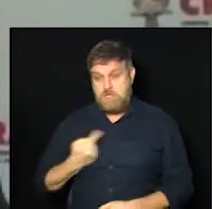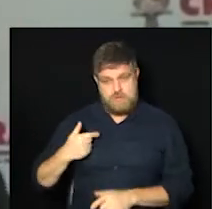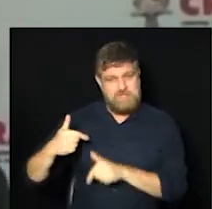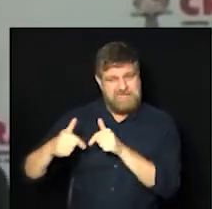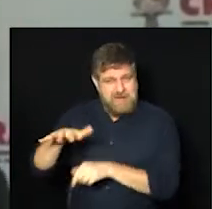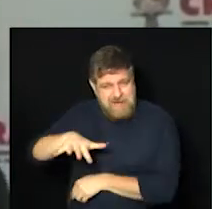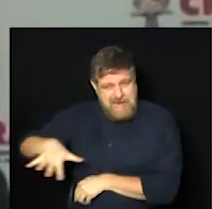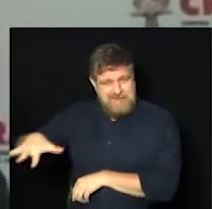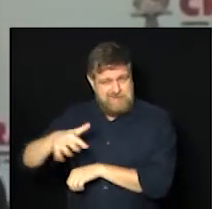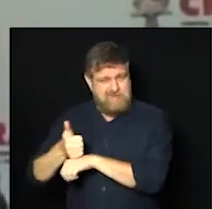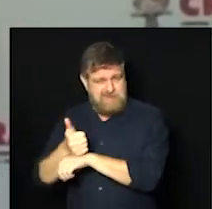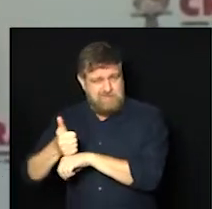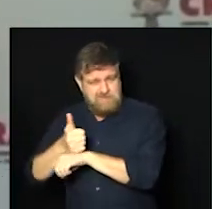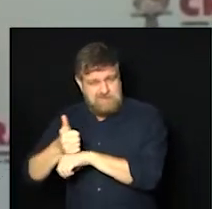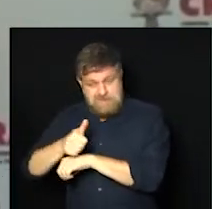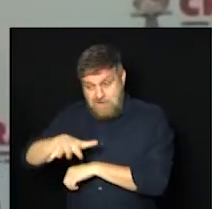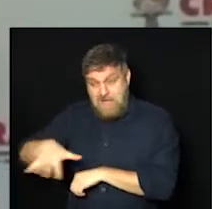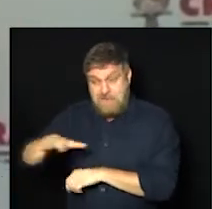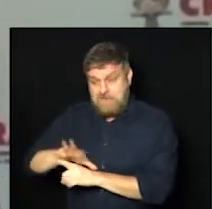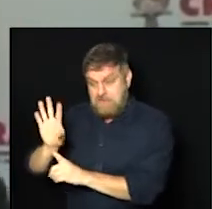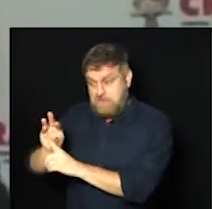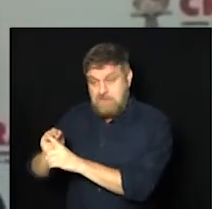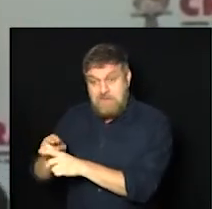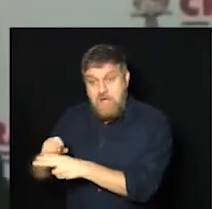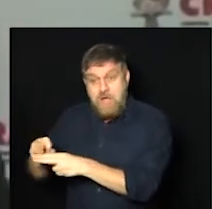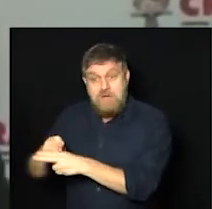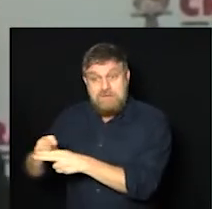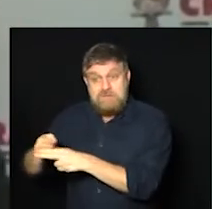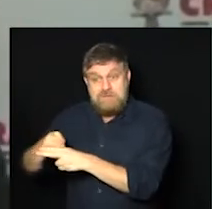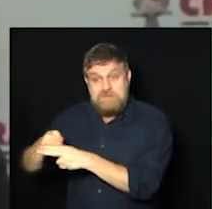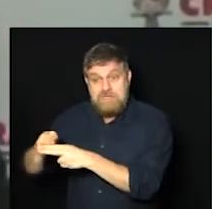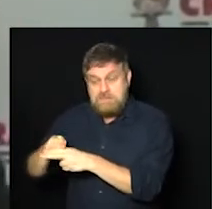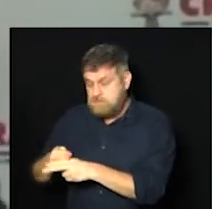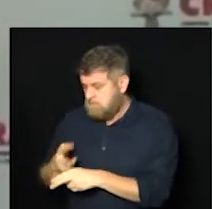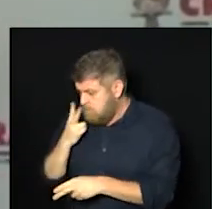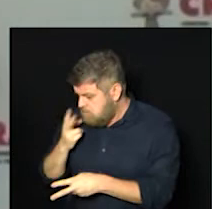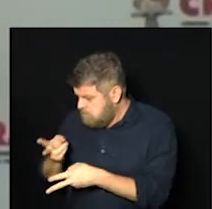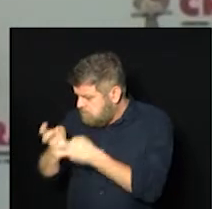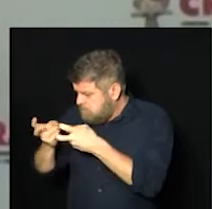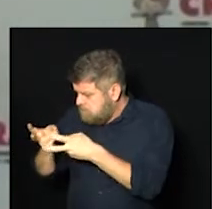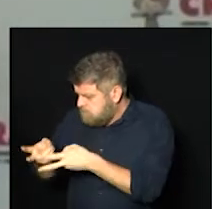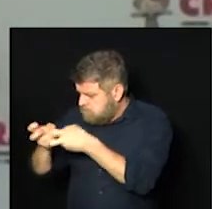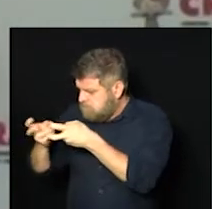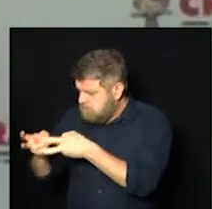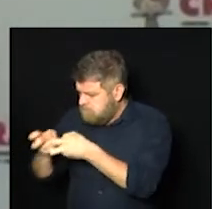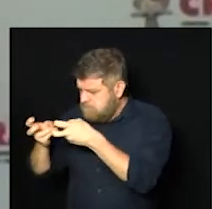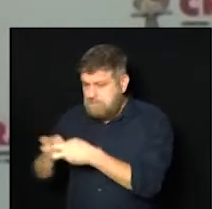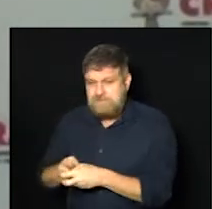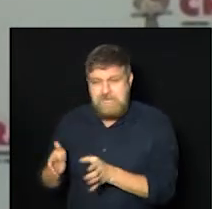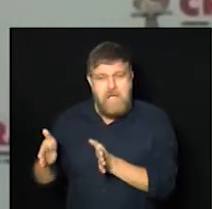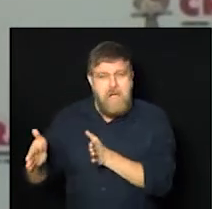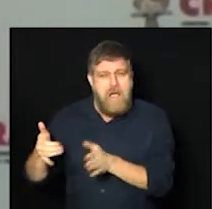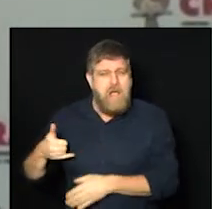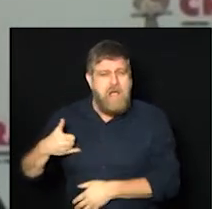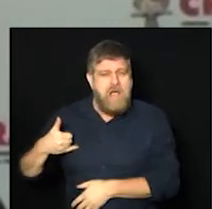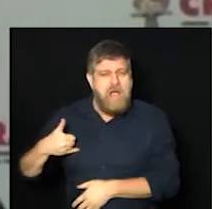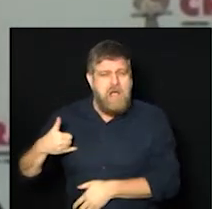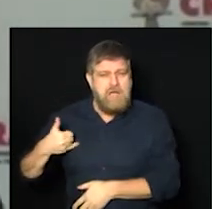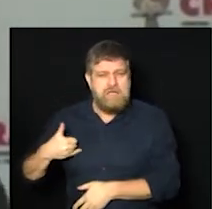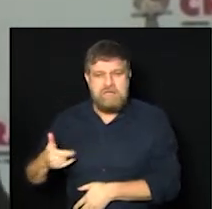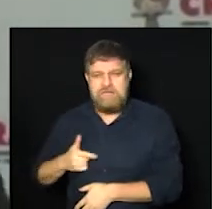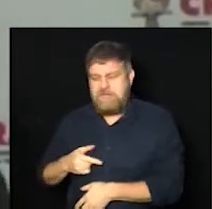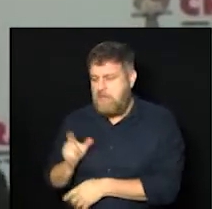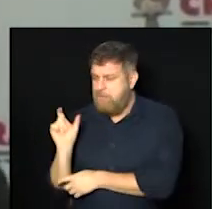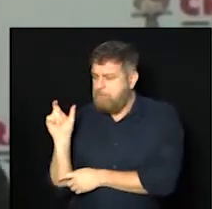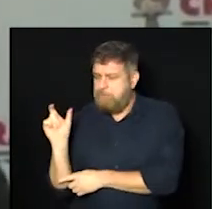no trato da violência sexual, a sexualidade começa a ficar mais exacerbada dentro da faixa etária, né? Então, usar